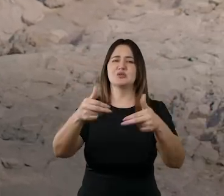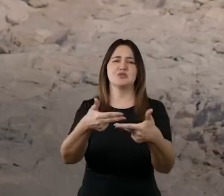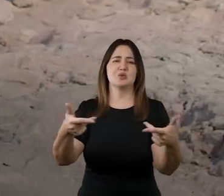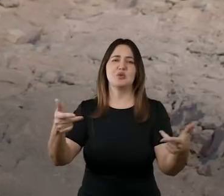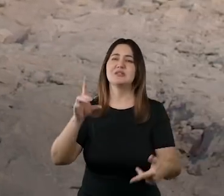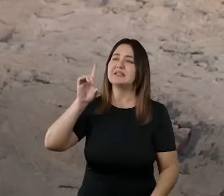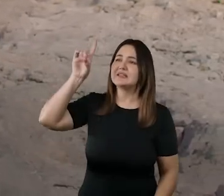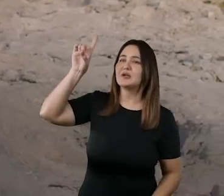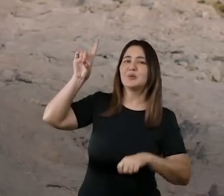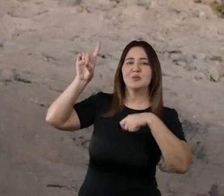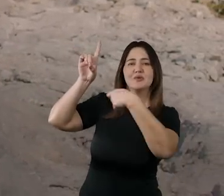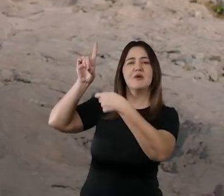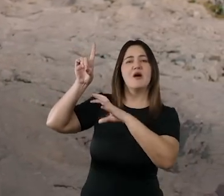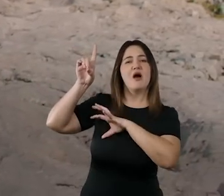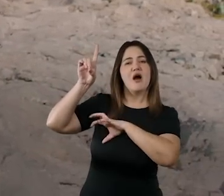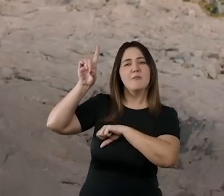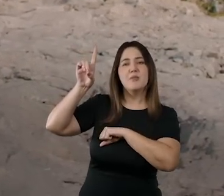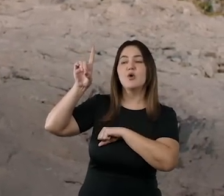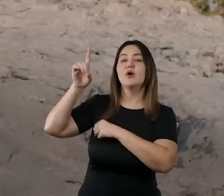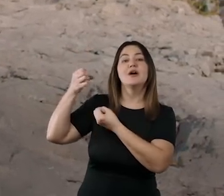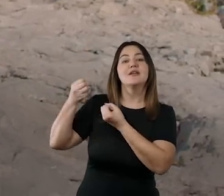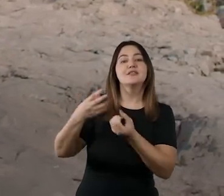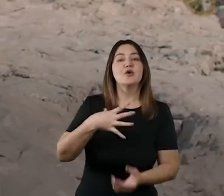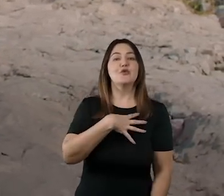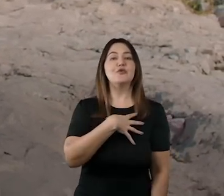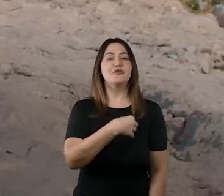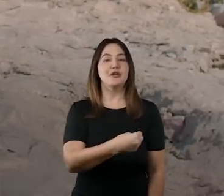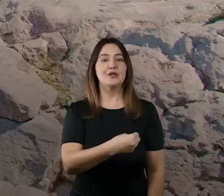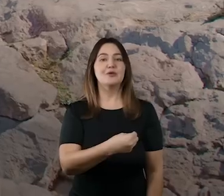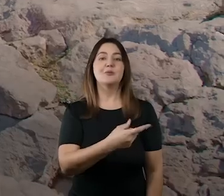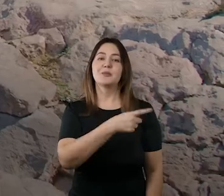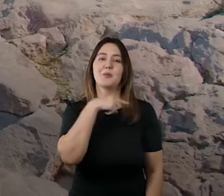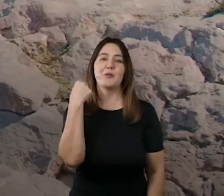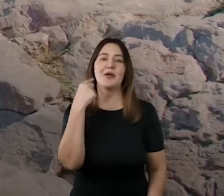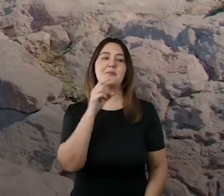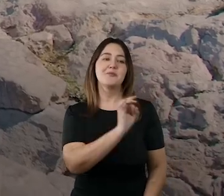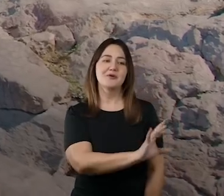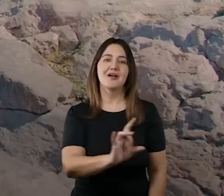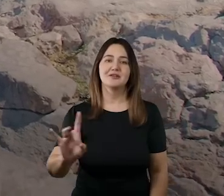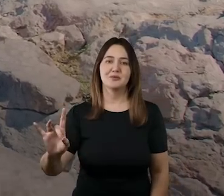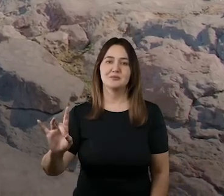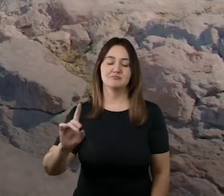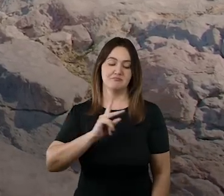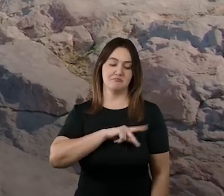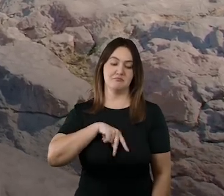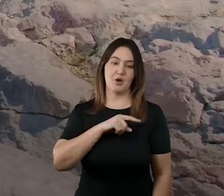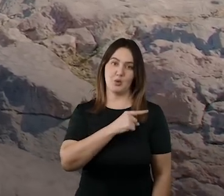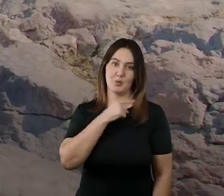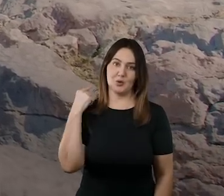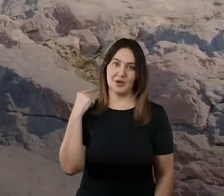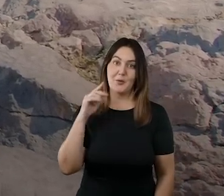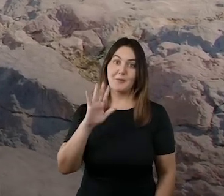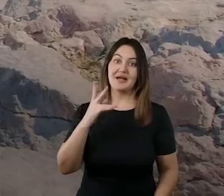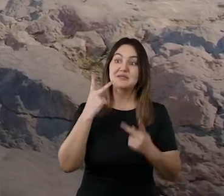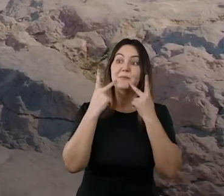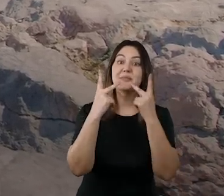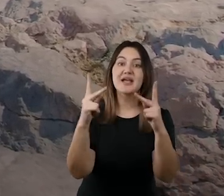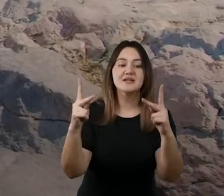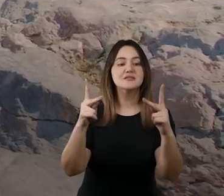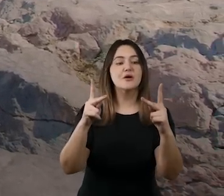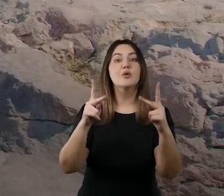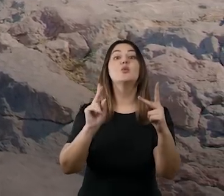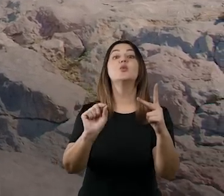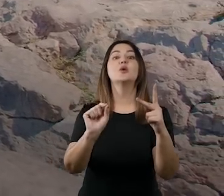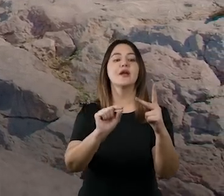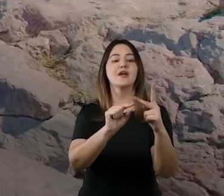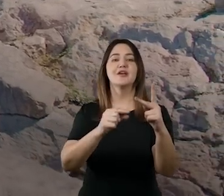amor e entregou a vida do seu Filho por amor de cada um de nós. Paulo morreu, mas a mensagem que ele pregou continua